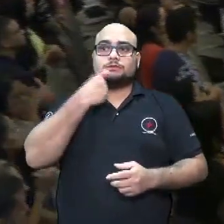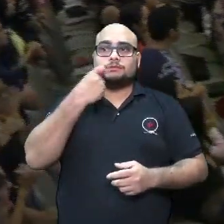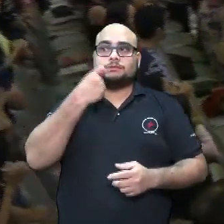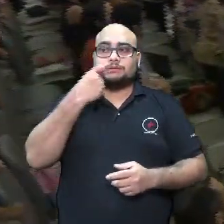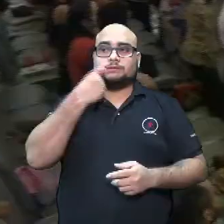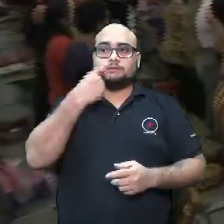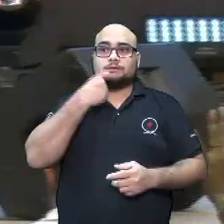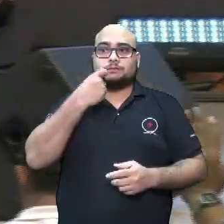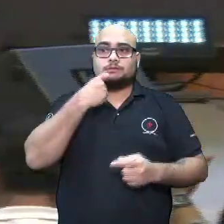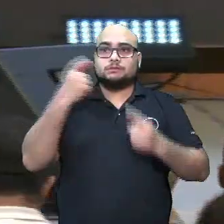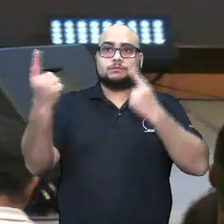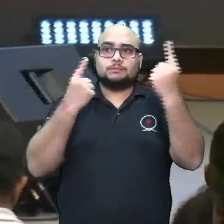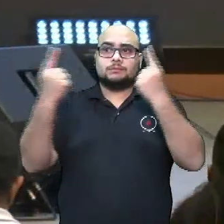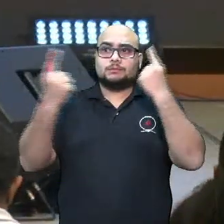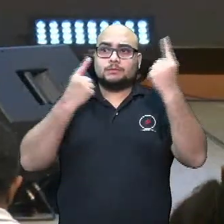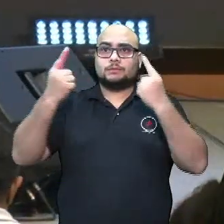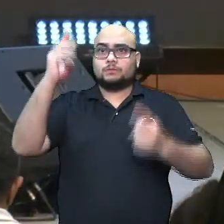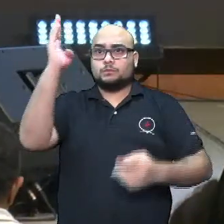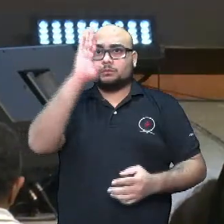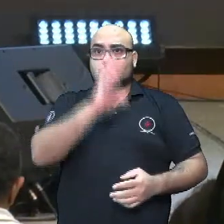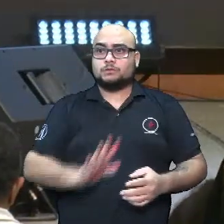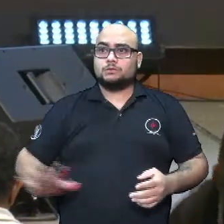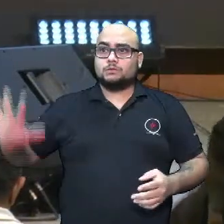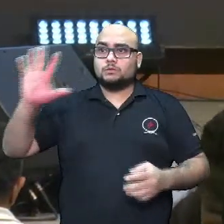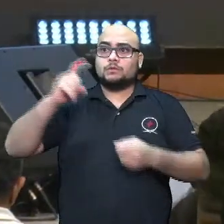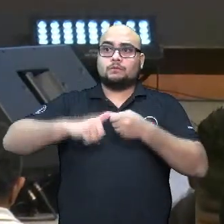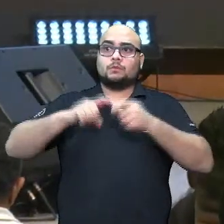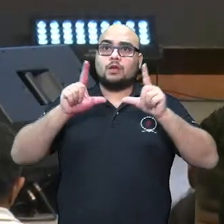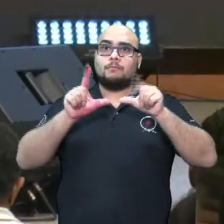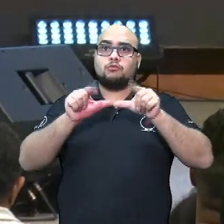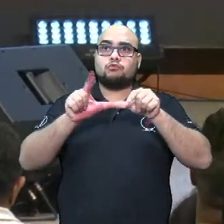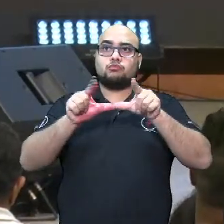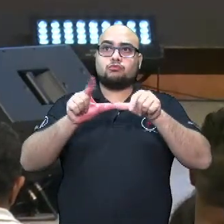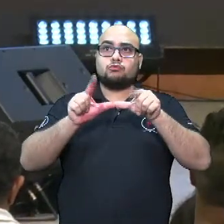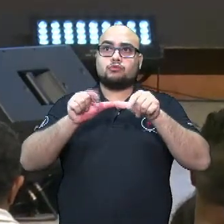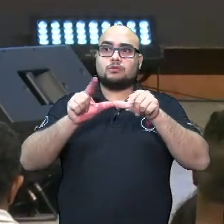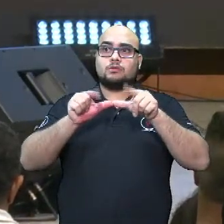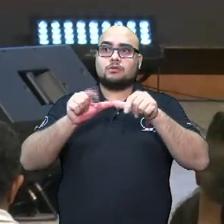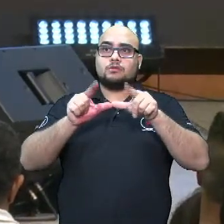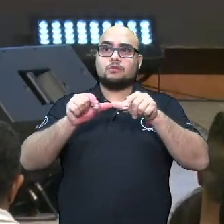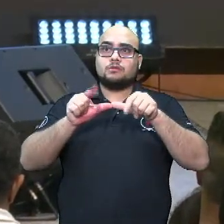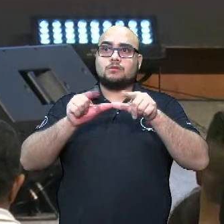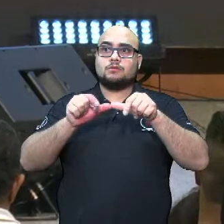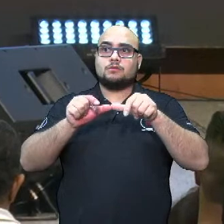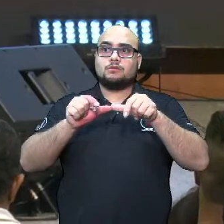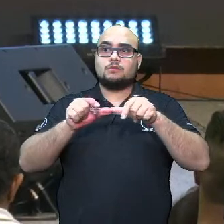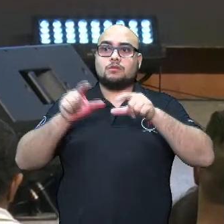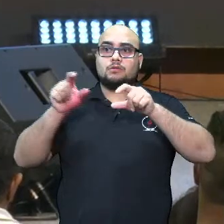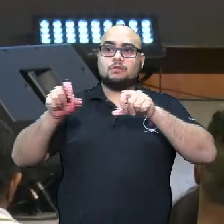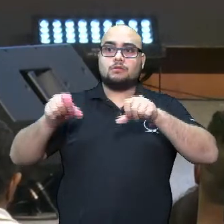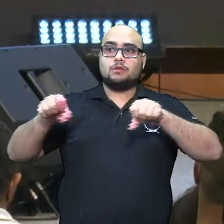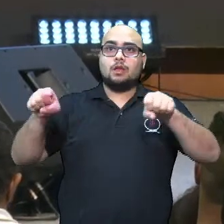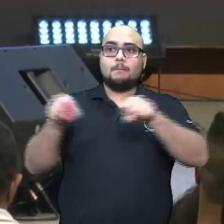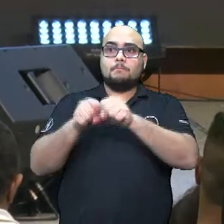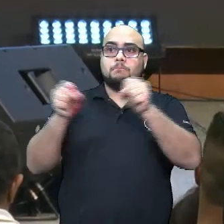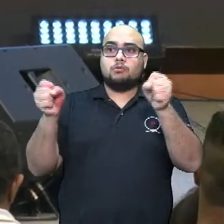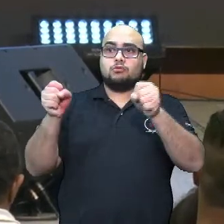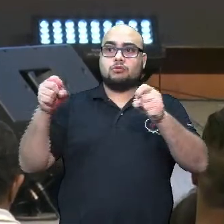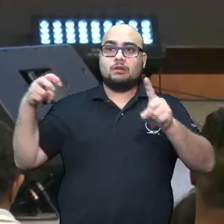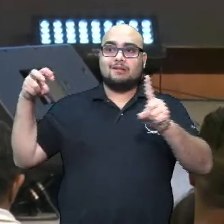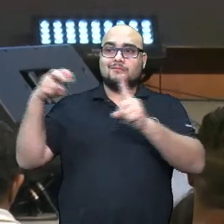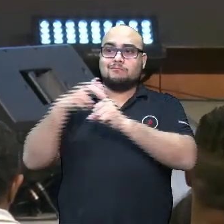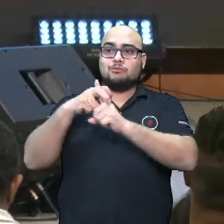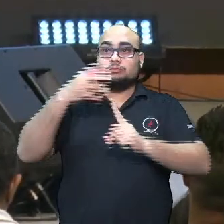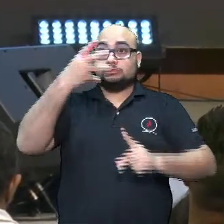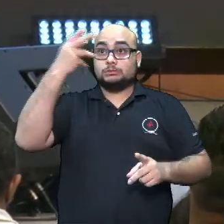Brasil, voltando de Jardim Bangu. Uma moto estourou na minha frente, o pneu, eu desviei, quase bati, fui para casa. Esqueci, cheguei em